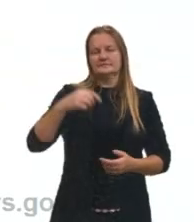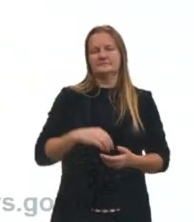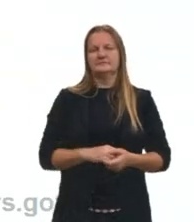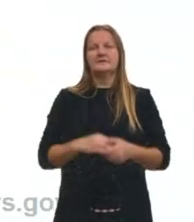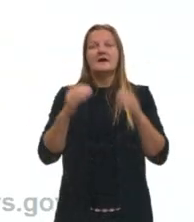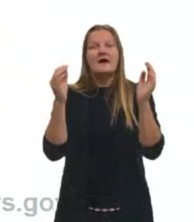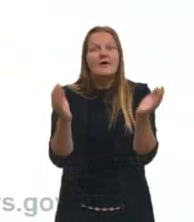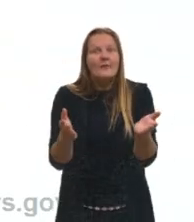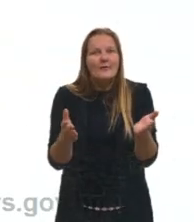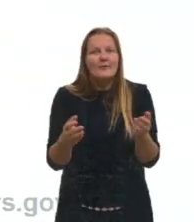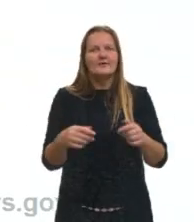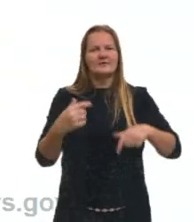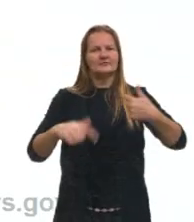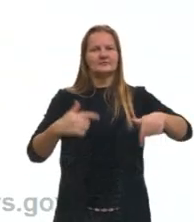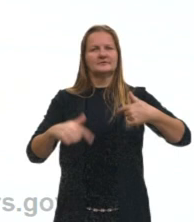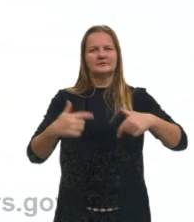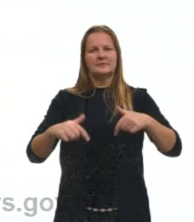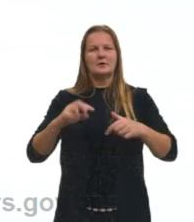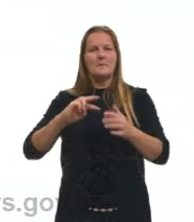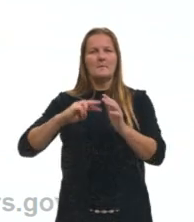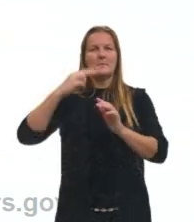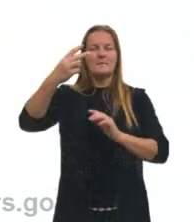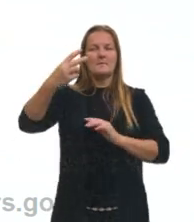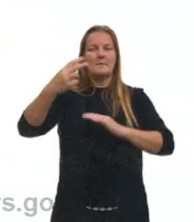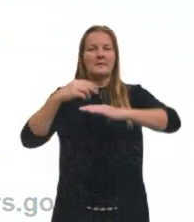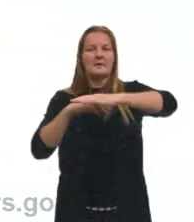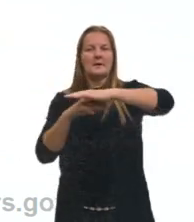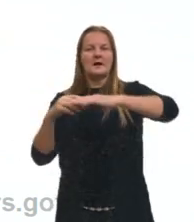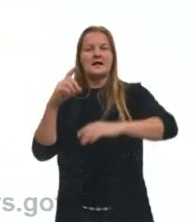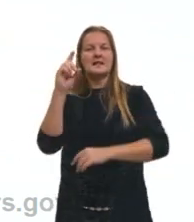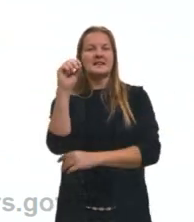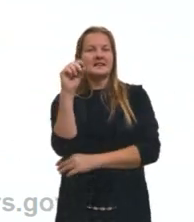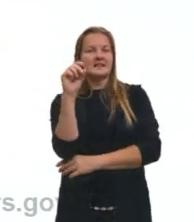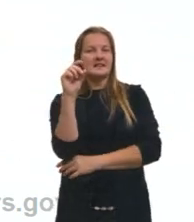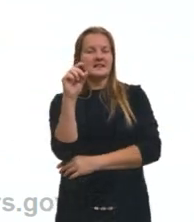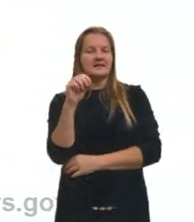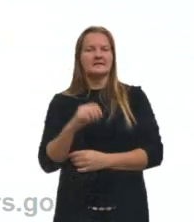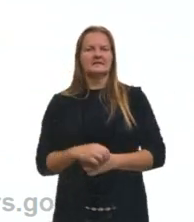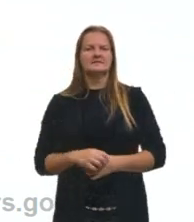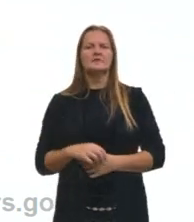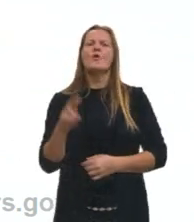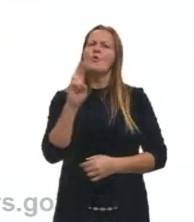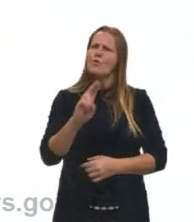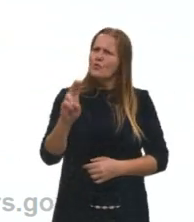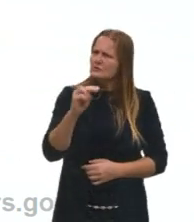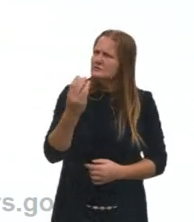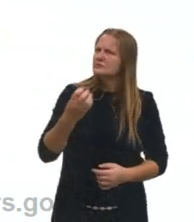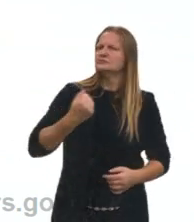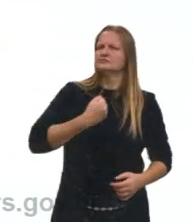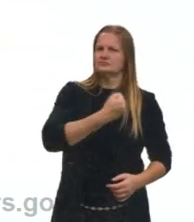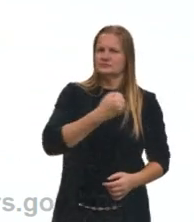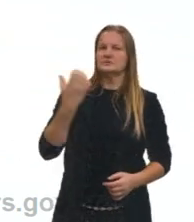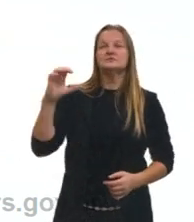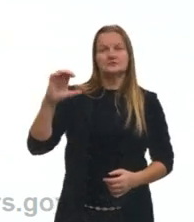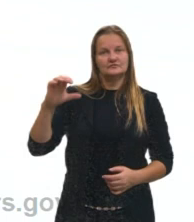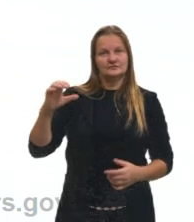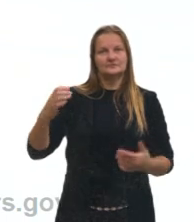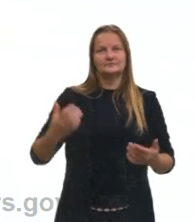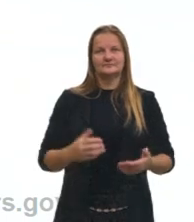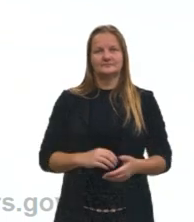agora a gente vai trabalhar com potência de base dessa que é o que a gente usa na notação científica certo